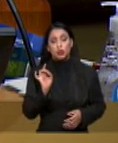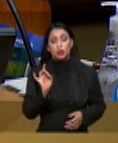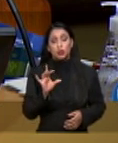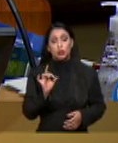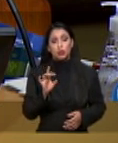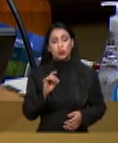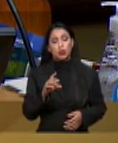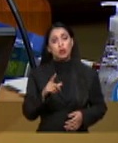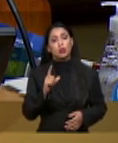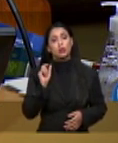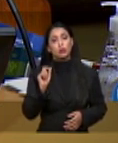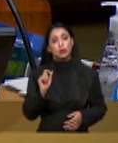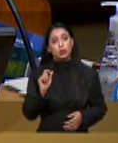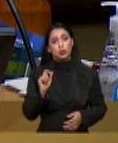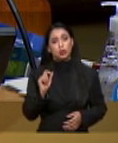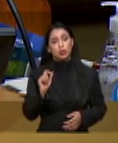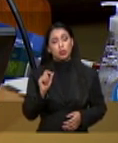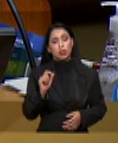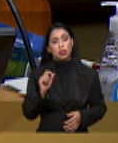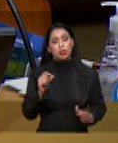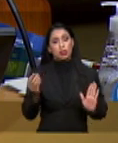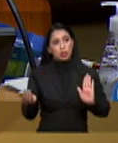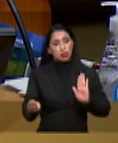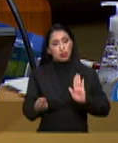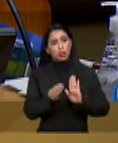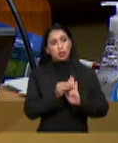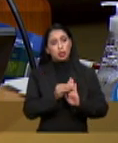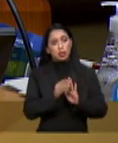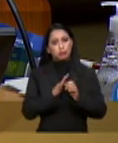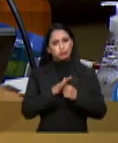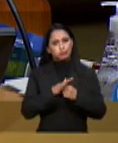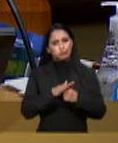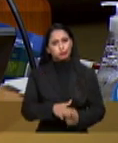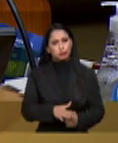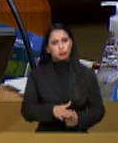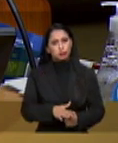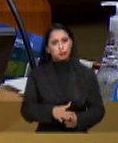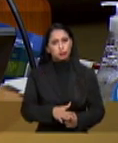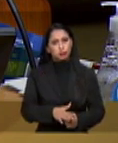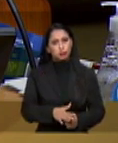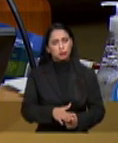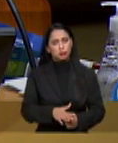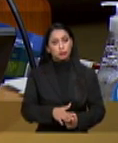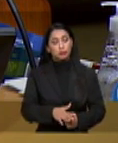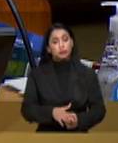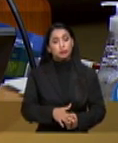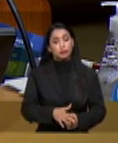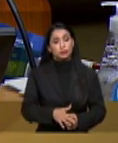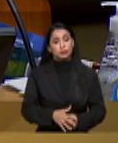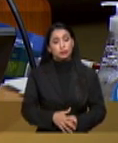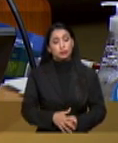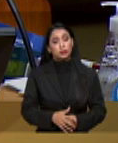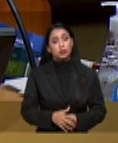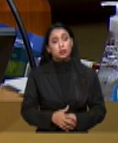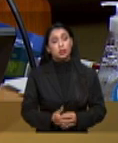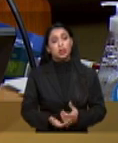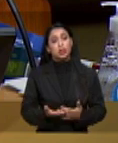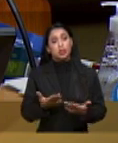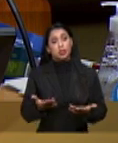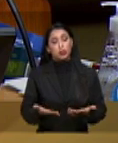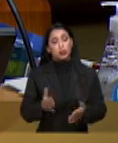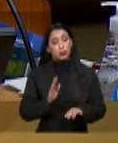nas hipóteses de evidente abusividade dos critérios de relevância